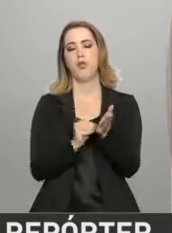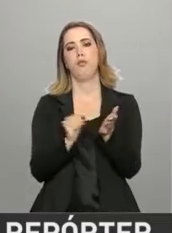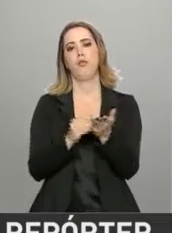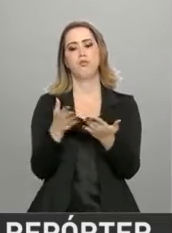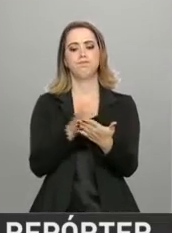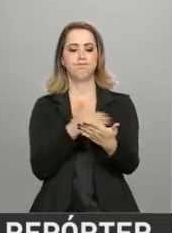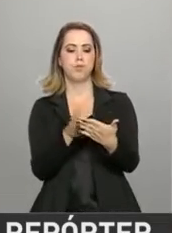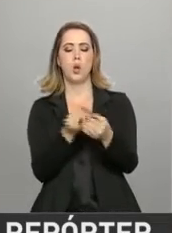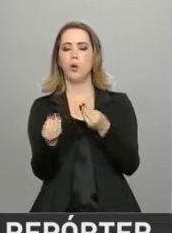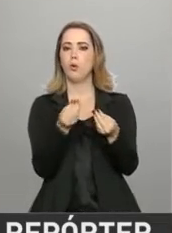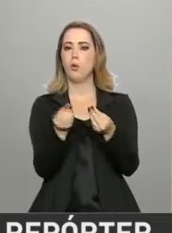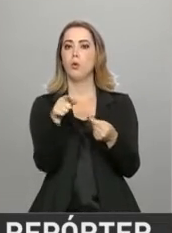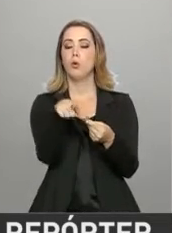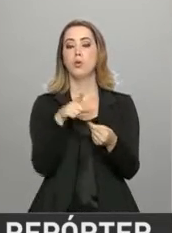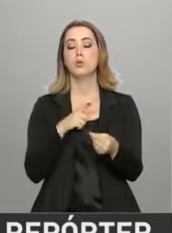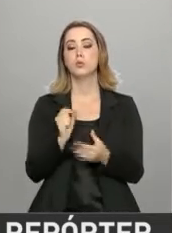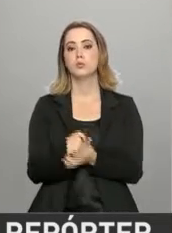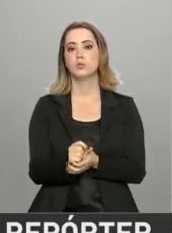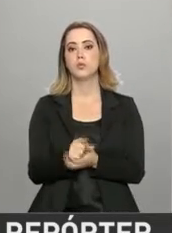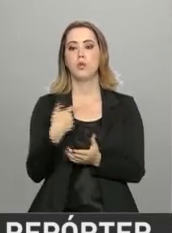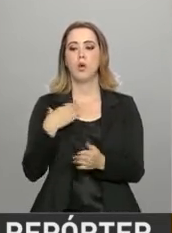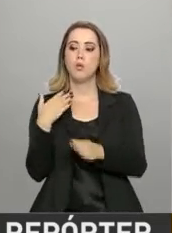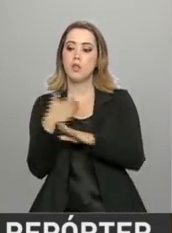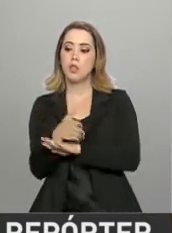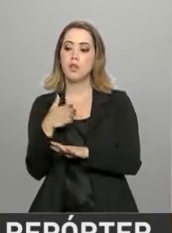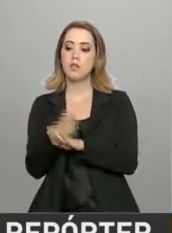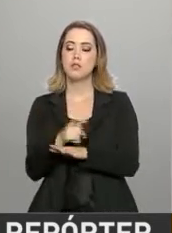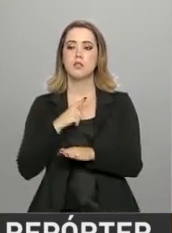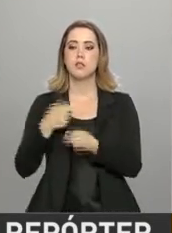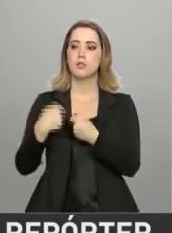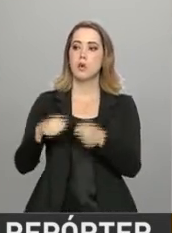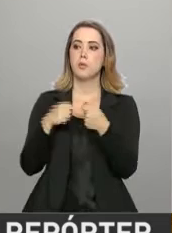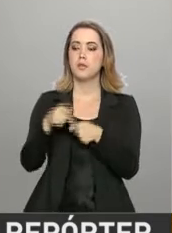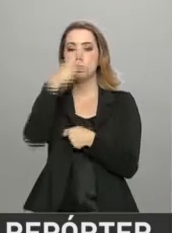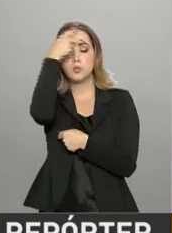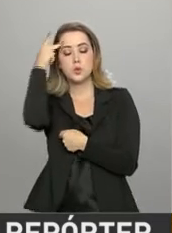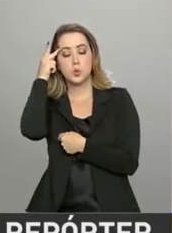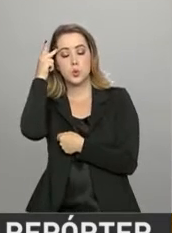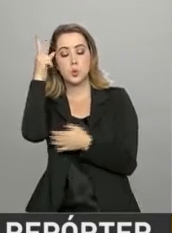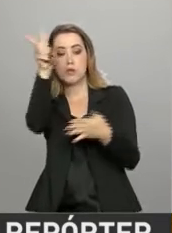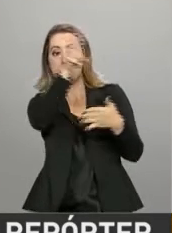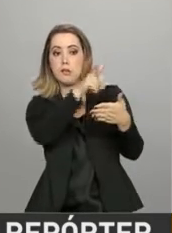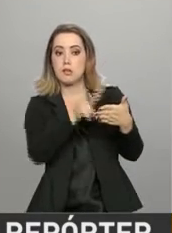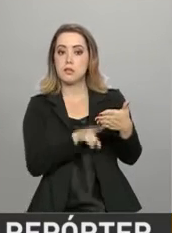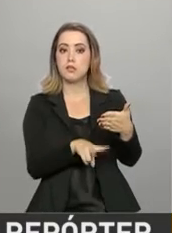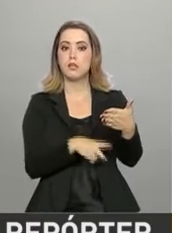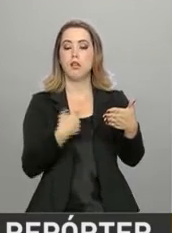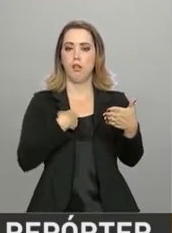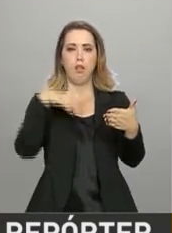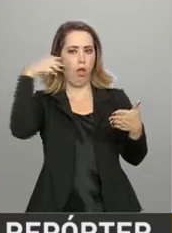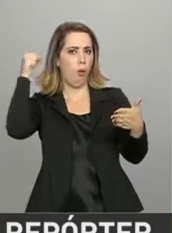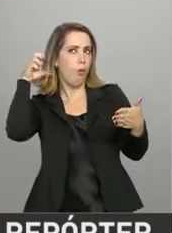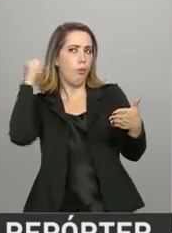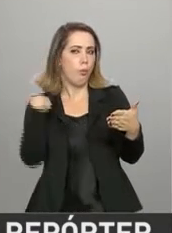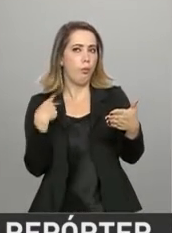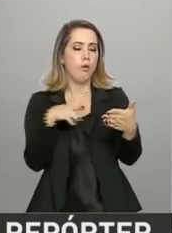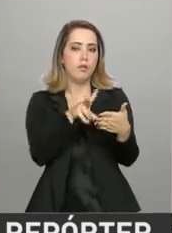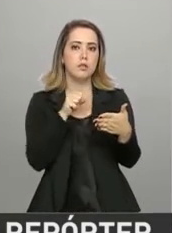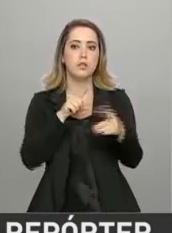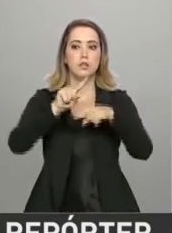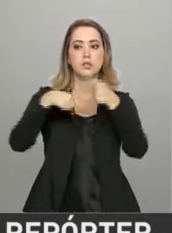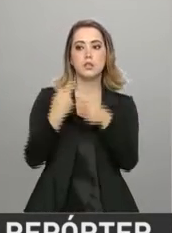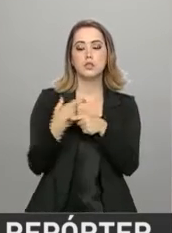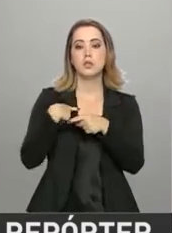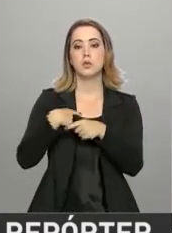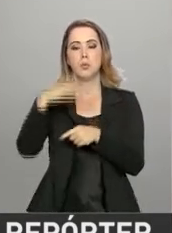própria. Para eu ter acesso, eu necessitava sempre do auxílio de pessoas que liam os livros para mim. E durante o estudo